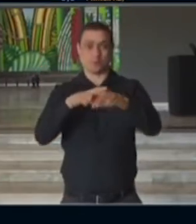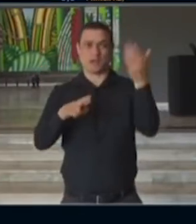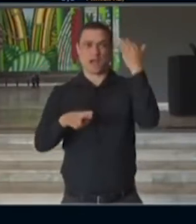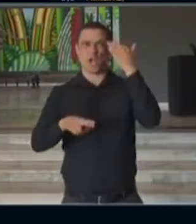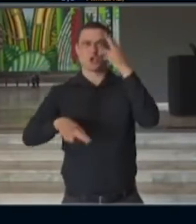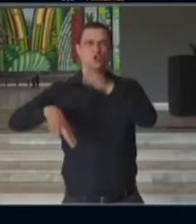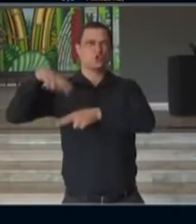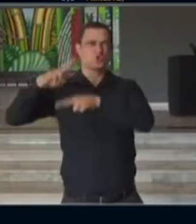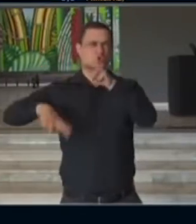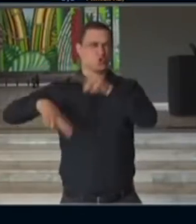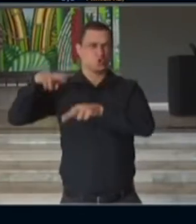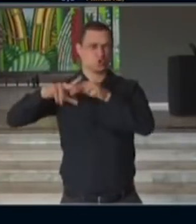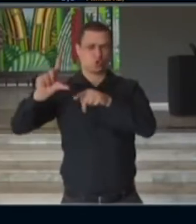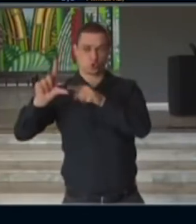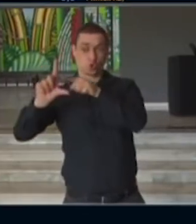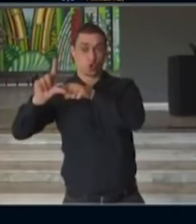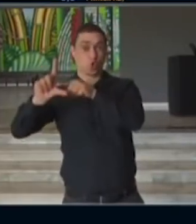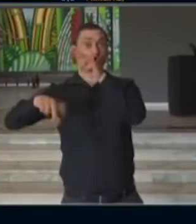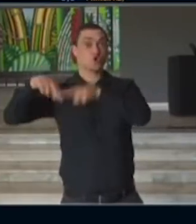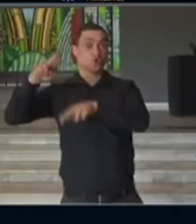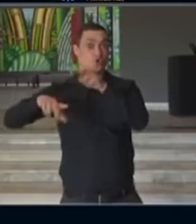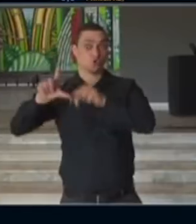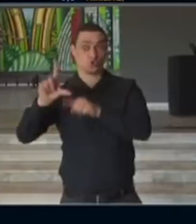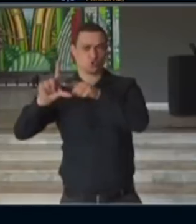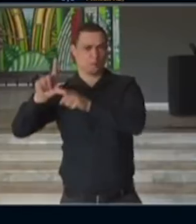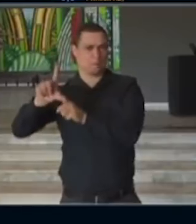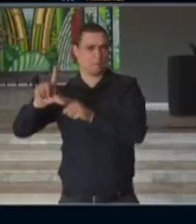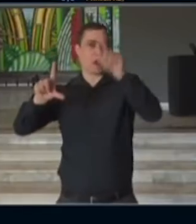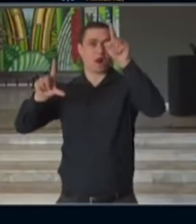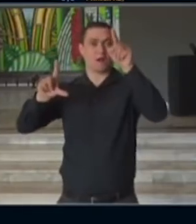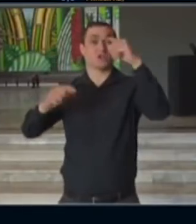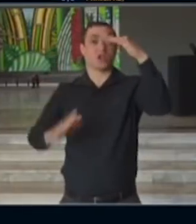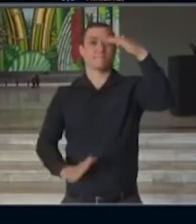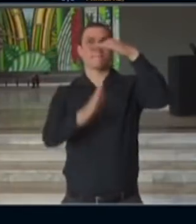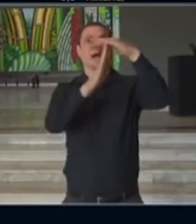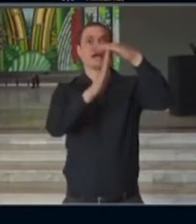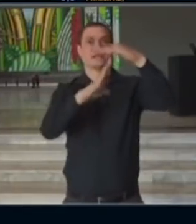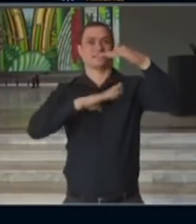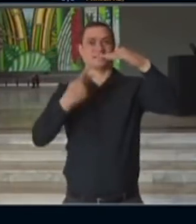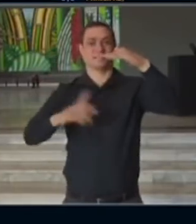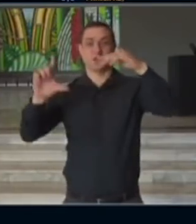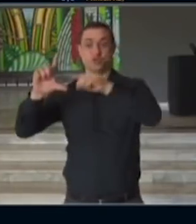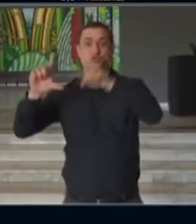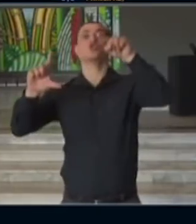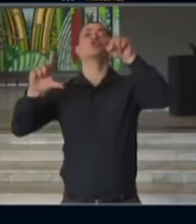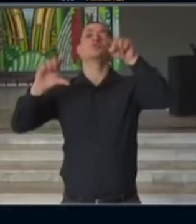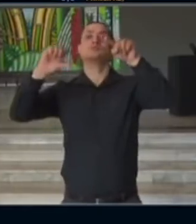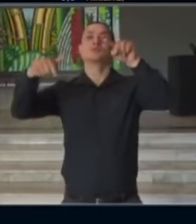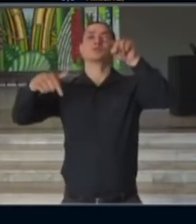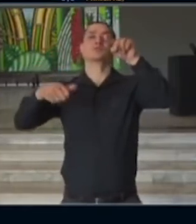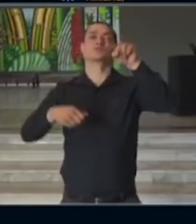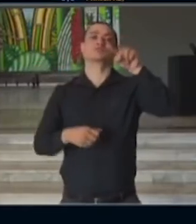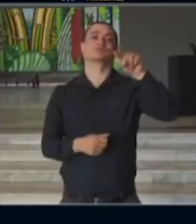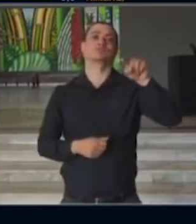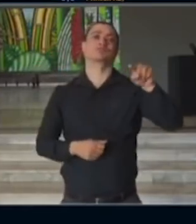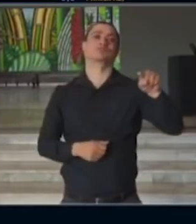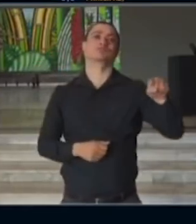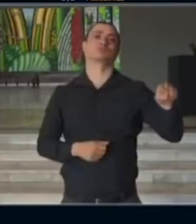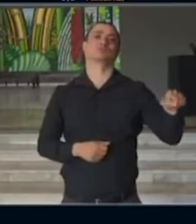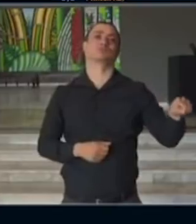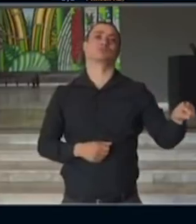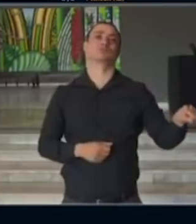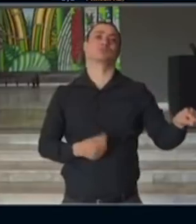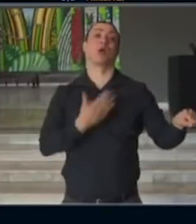de junho, quando nós tivemos um pico na cidade de São Paulo, a gente vem reduzindo a